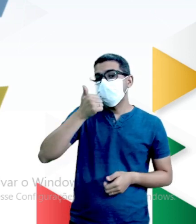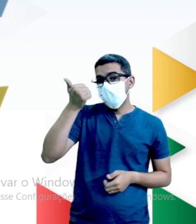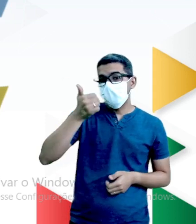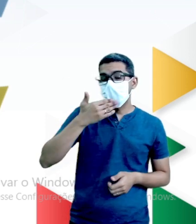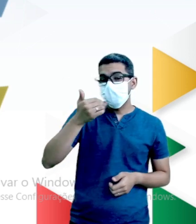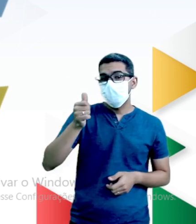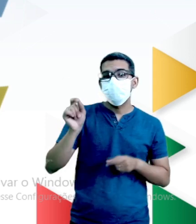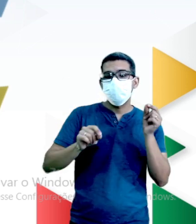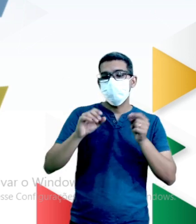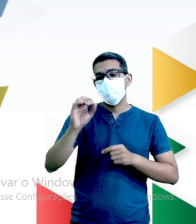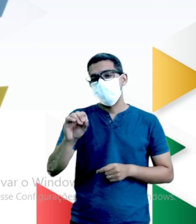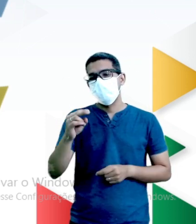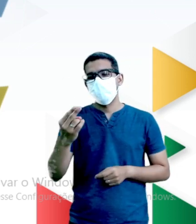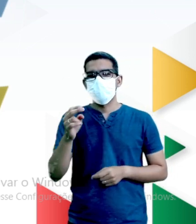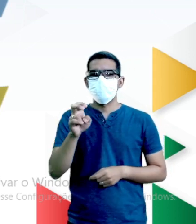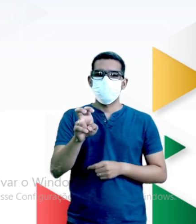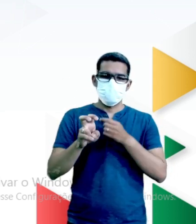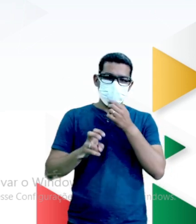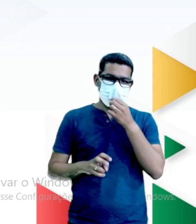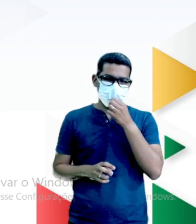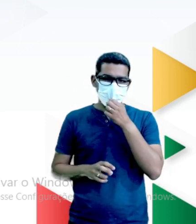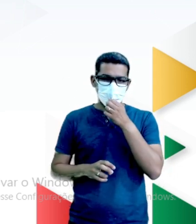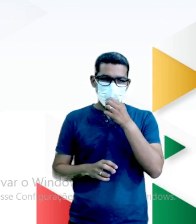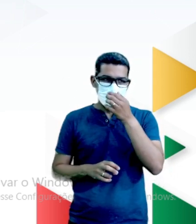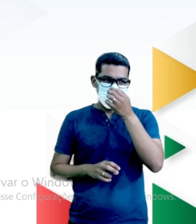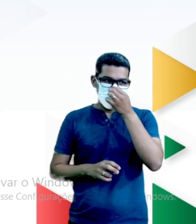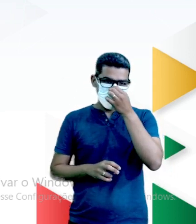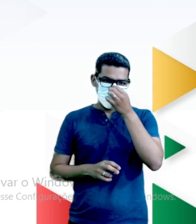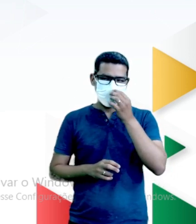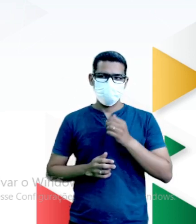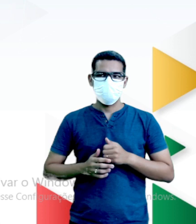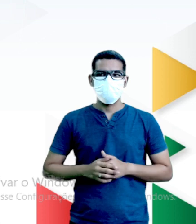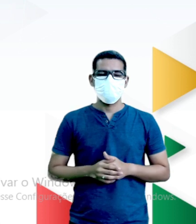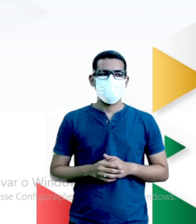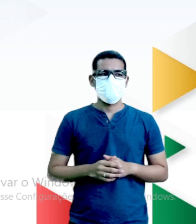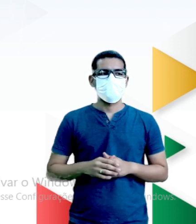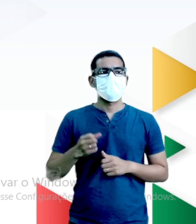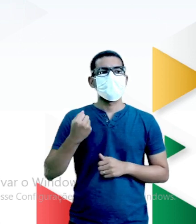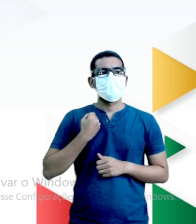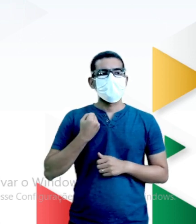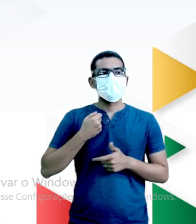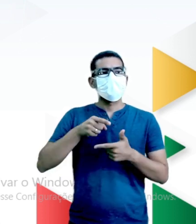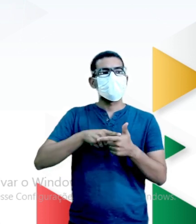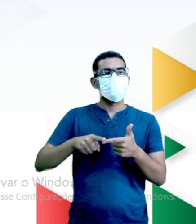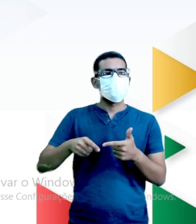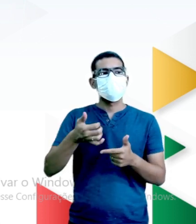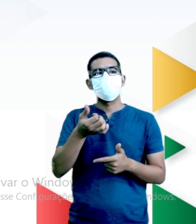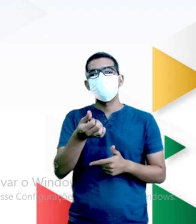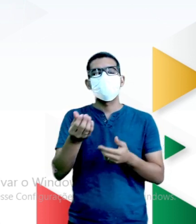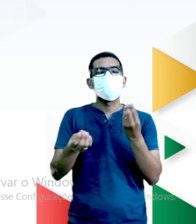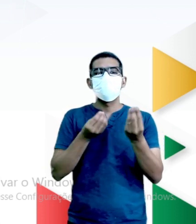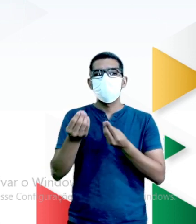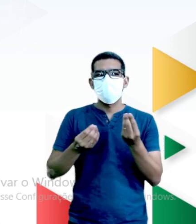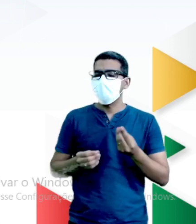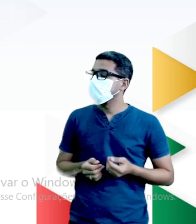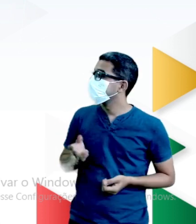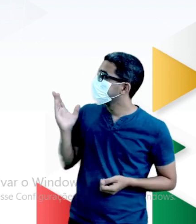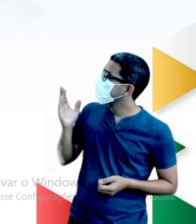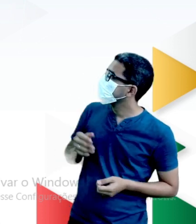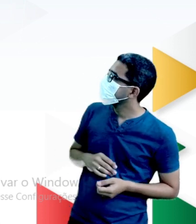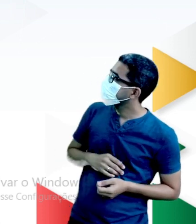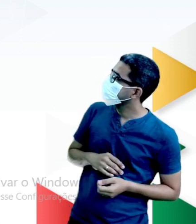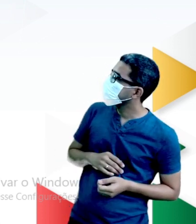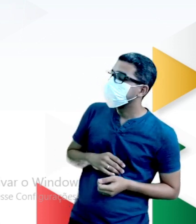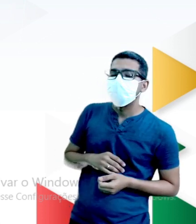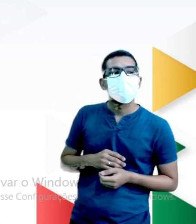o 5, tá bom? Mais à frente a gente vai rever isso aí, beleza? O número é divisível por 6 ou múltiplo de 6, tá?